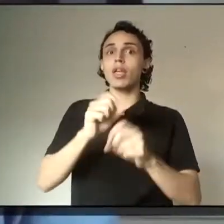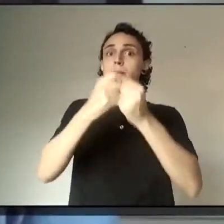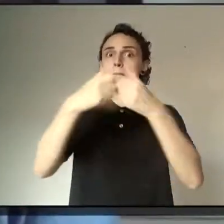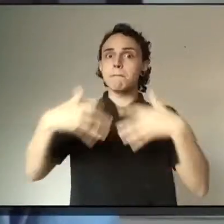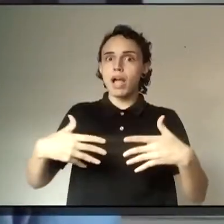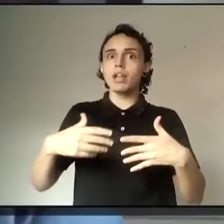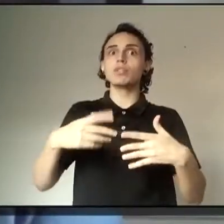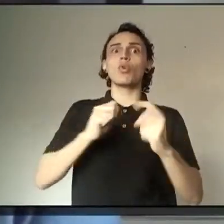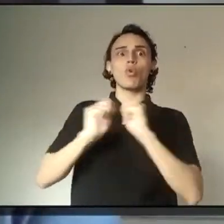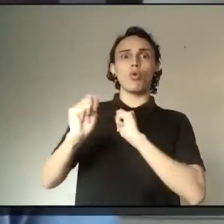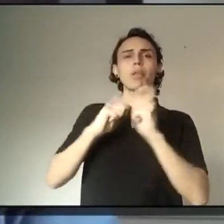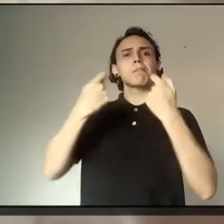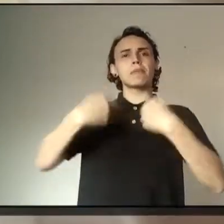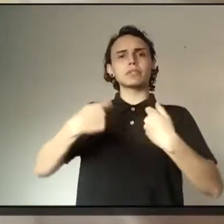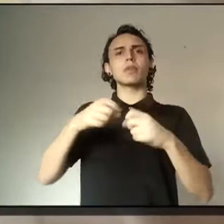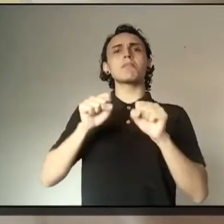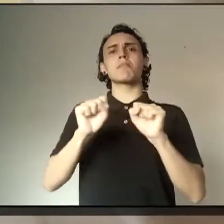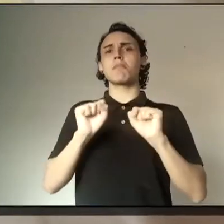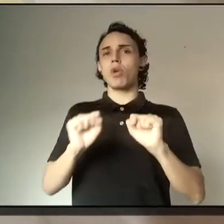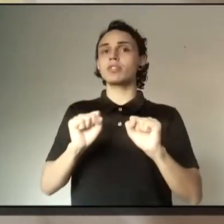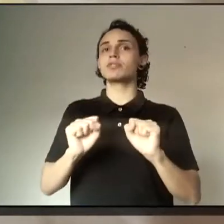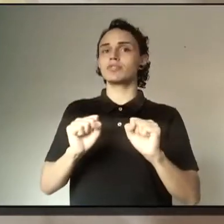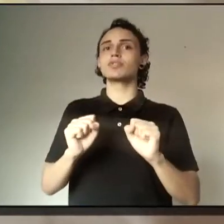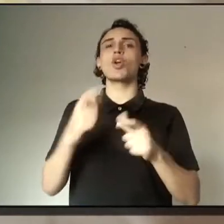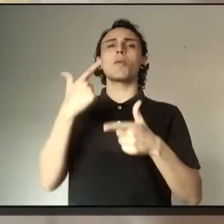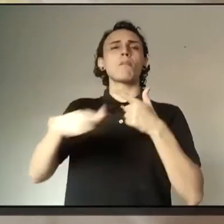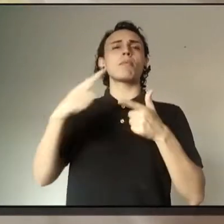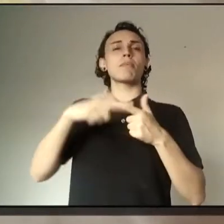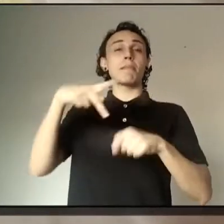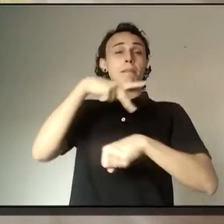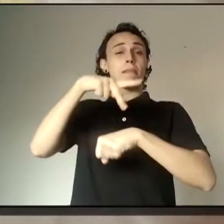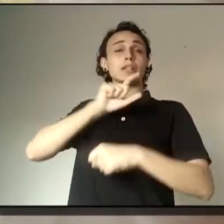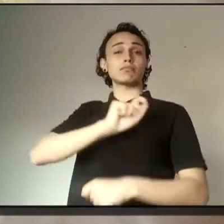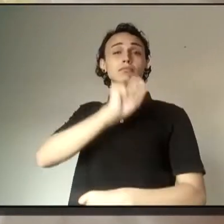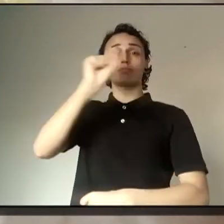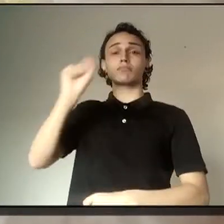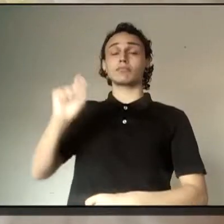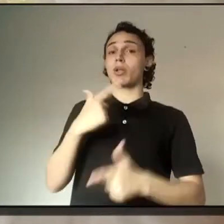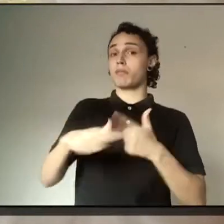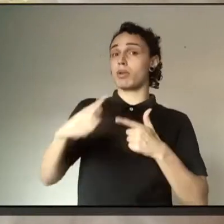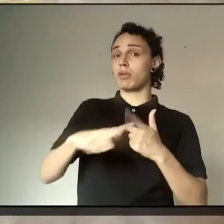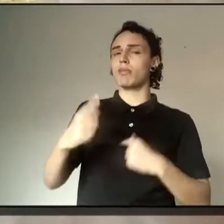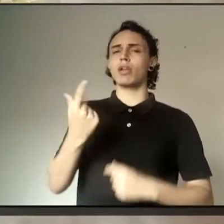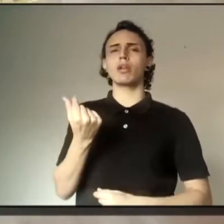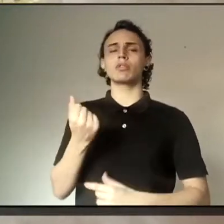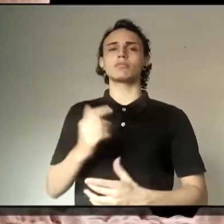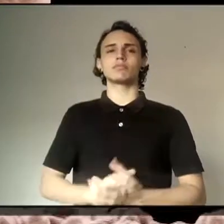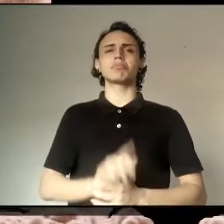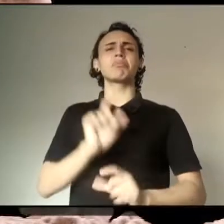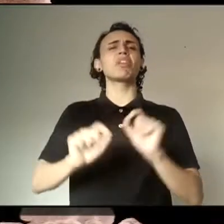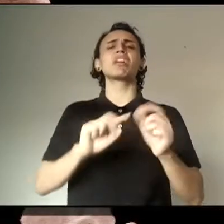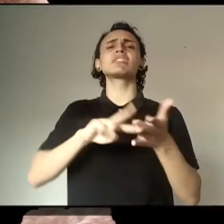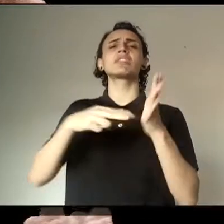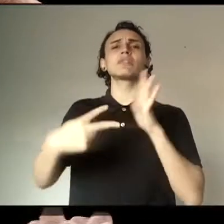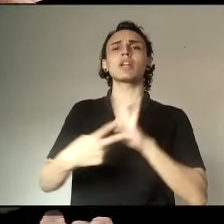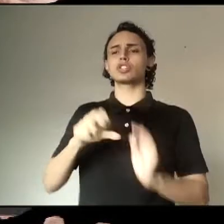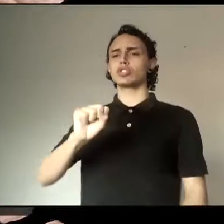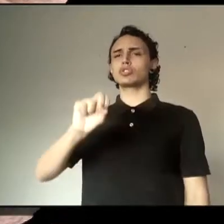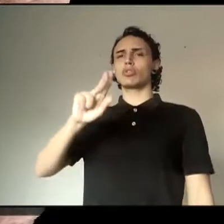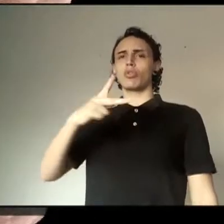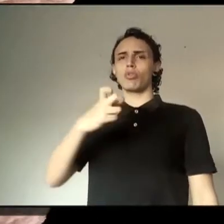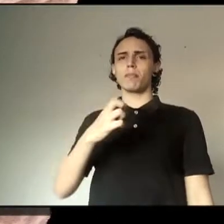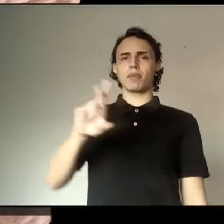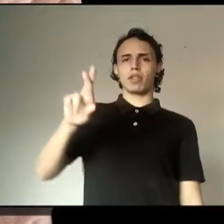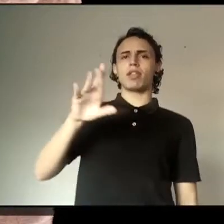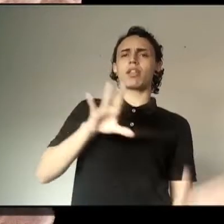impacto econômico da resistência, se nós não fizermos nada para controlá-la, pode prejudicar bastante o desenvolvimento econômico de vários países. O